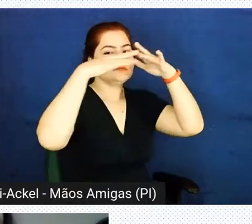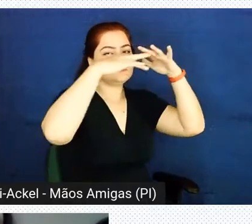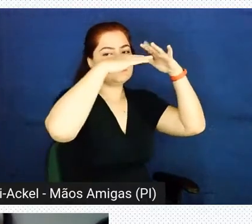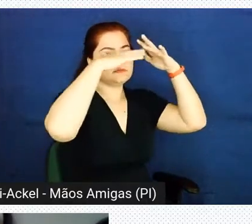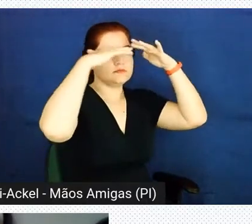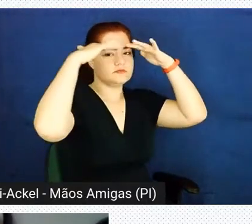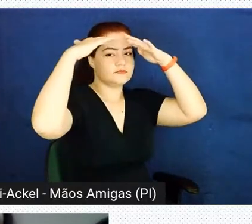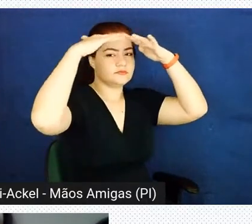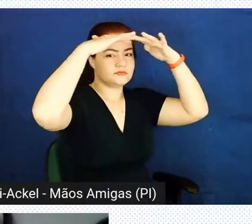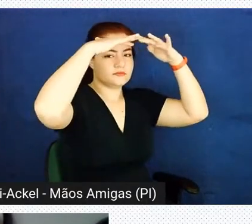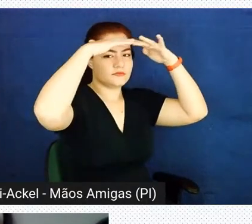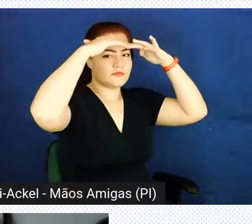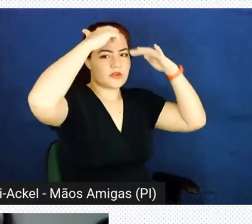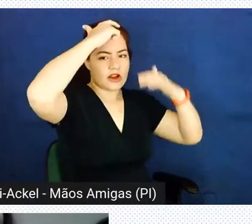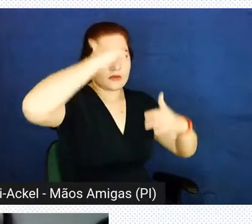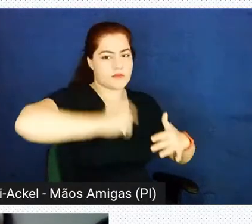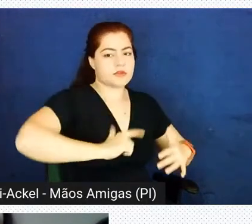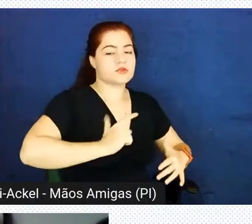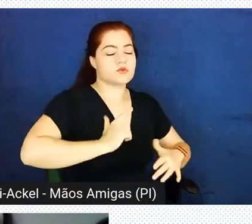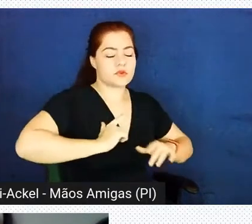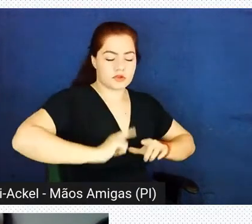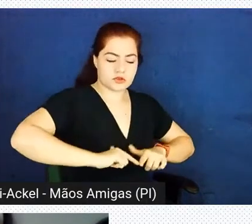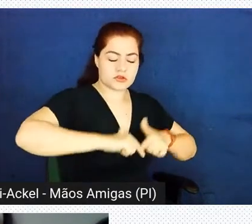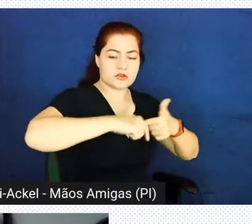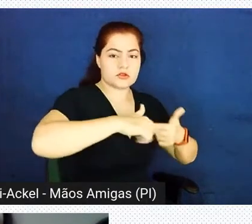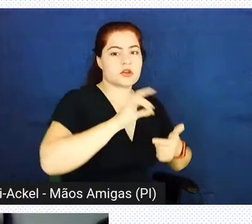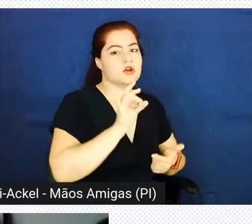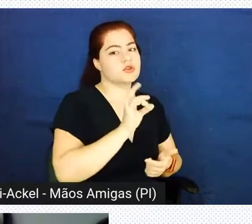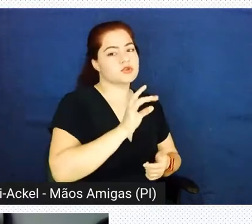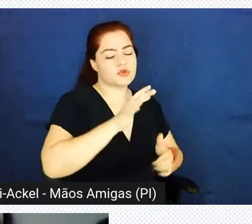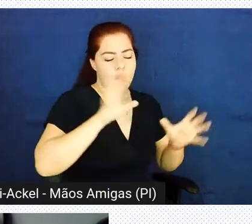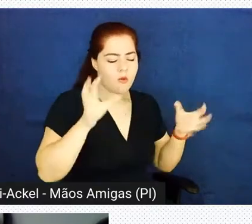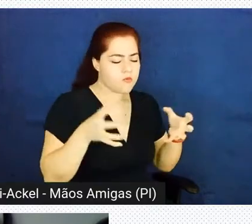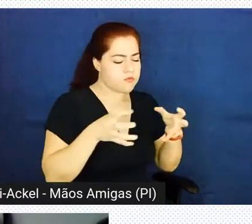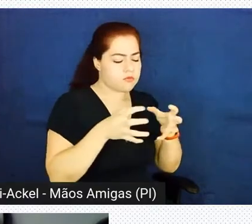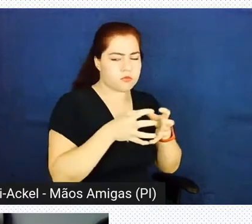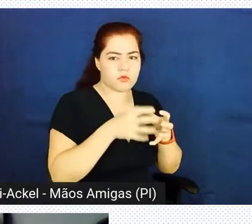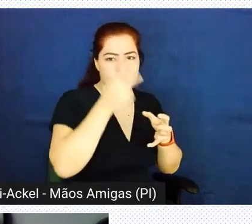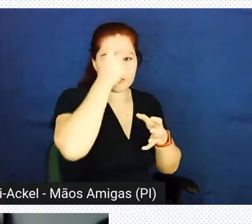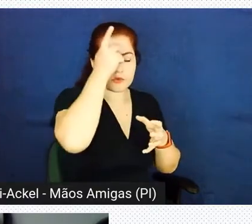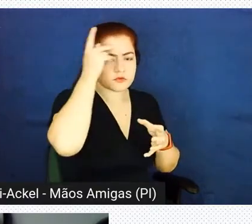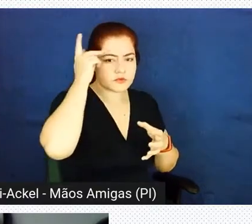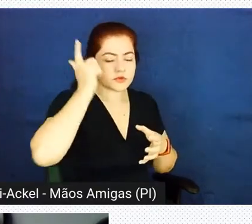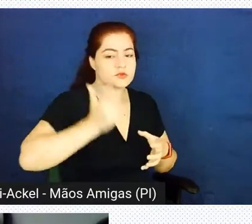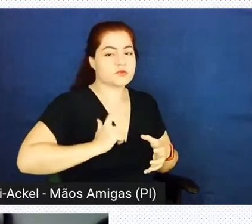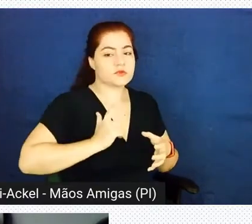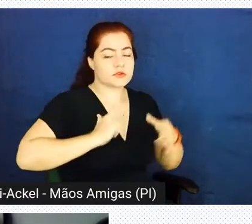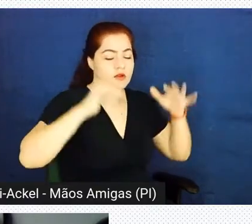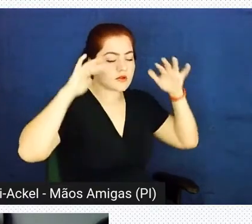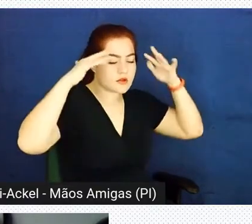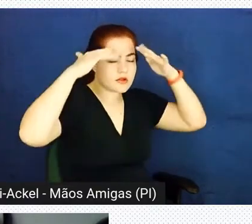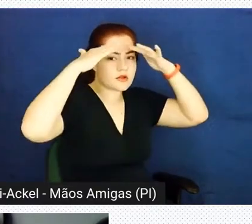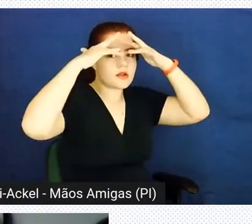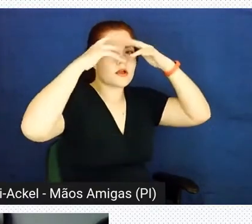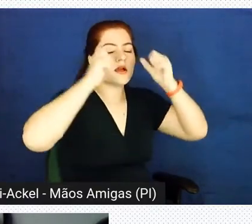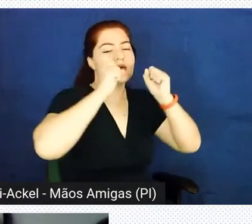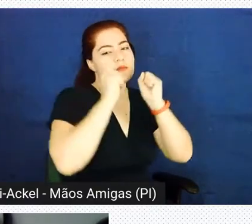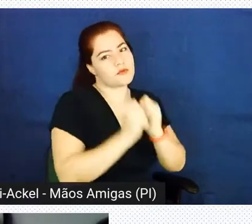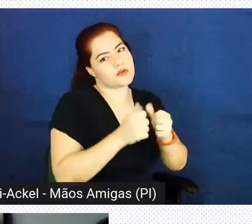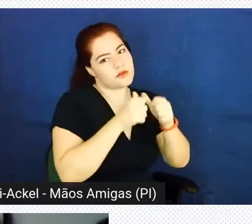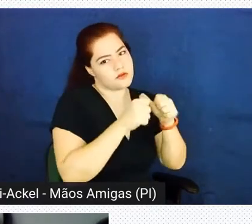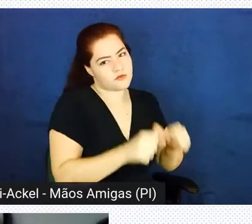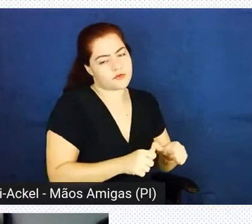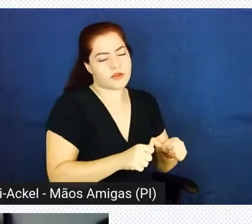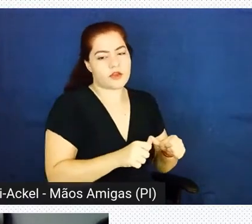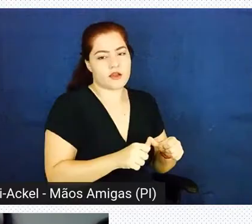condição dessa tarefa, somente aqueles que estavam ali naquela faixa poderiam